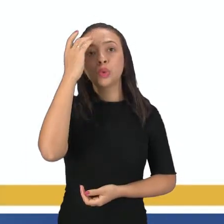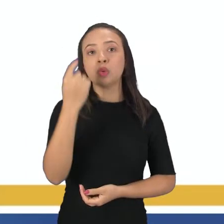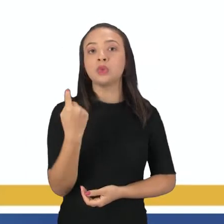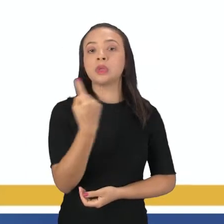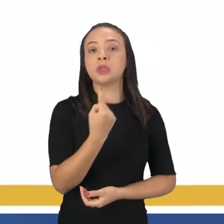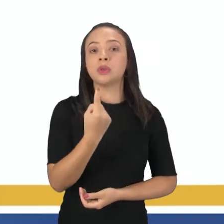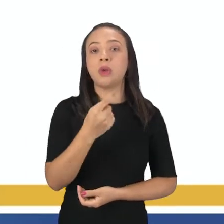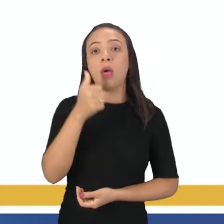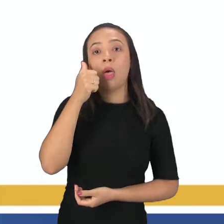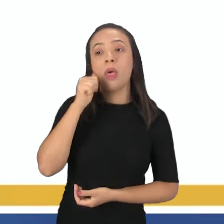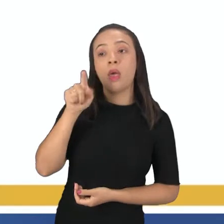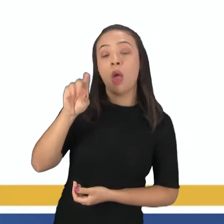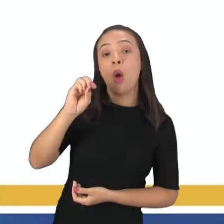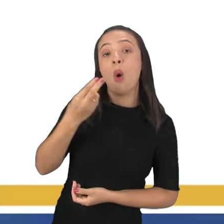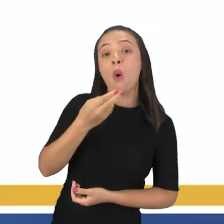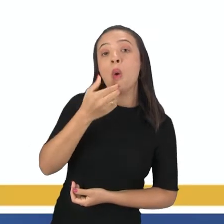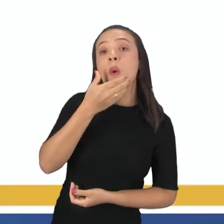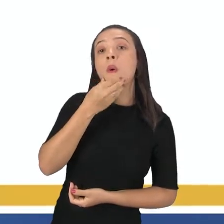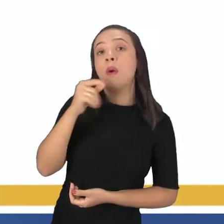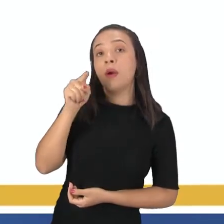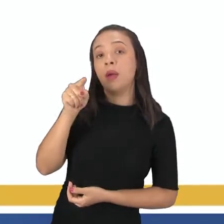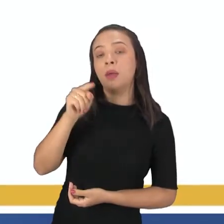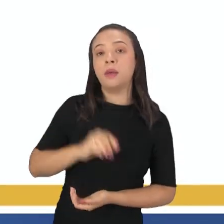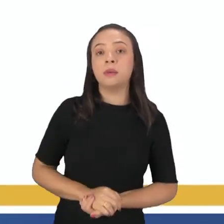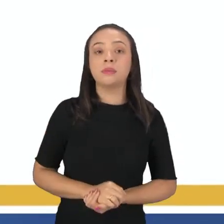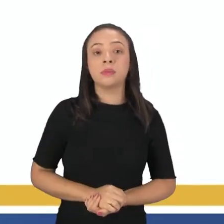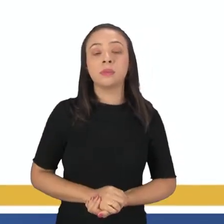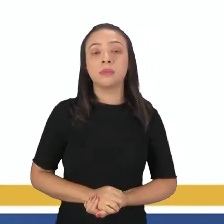no plural, eles ou elas.